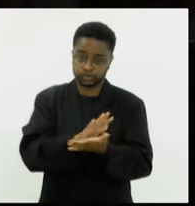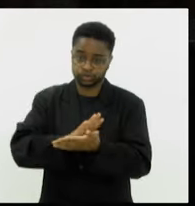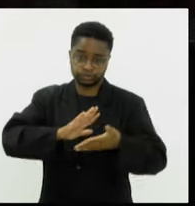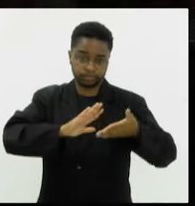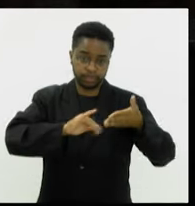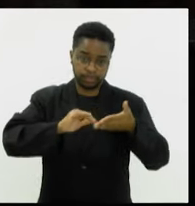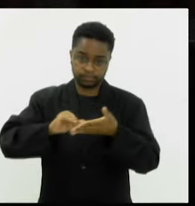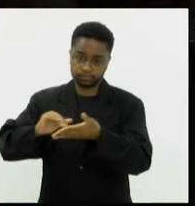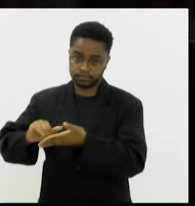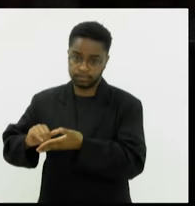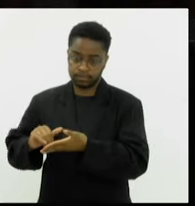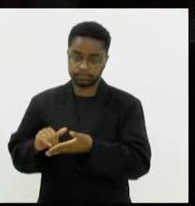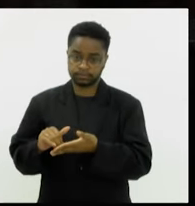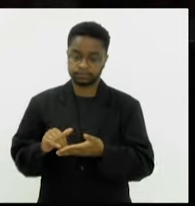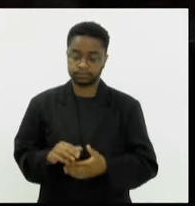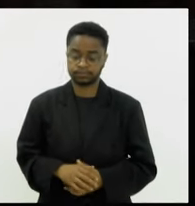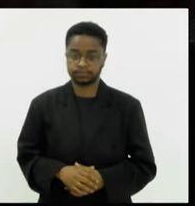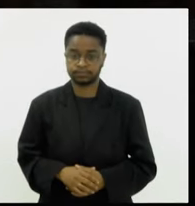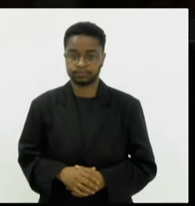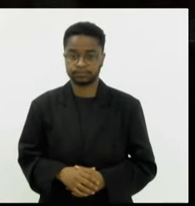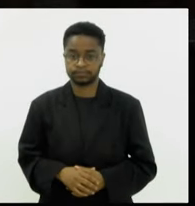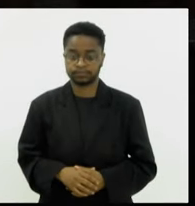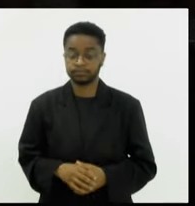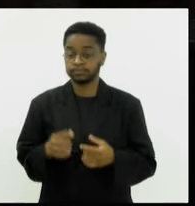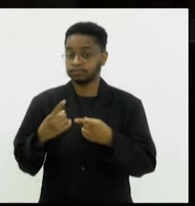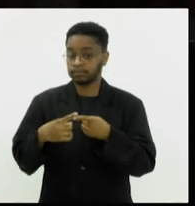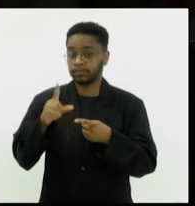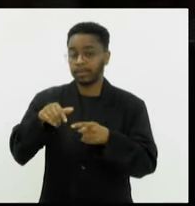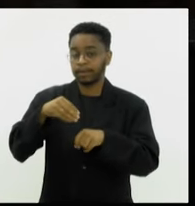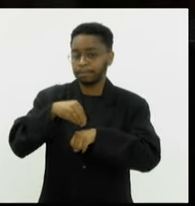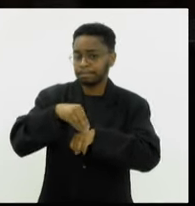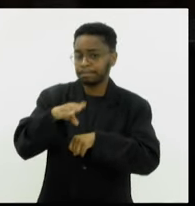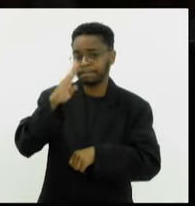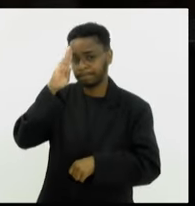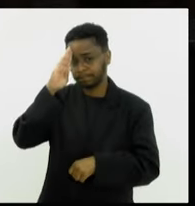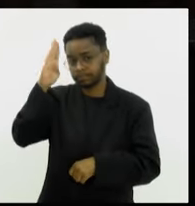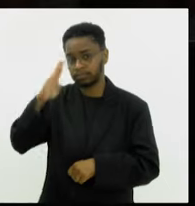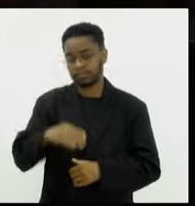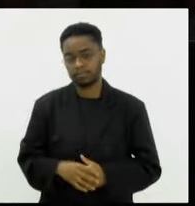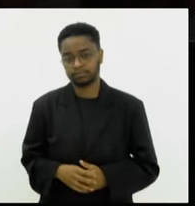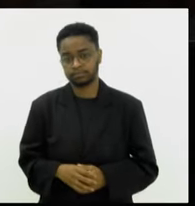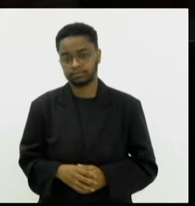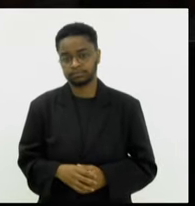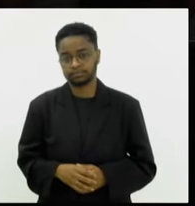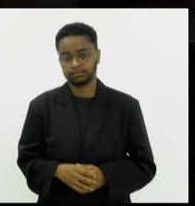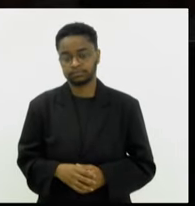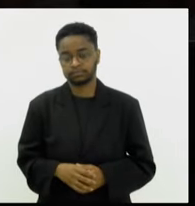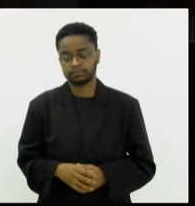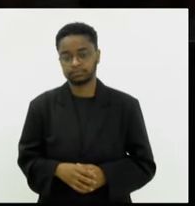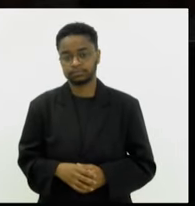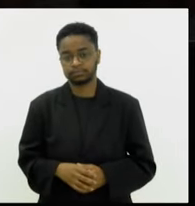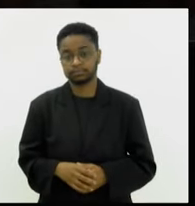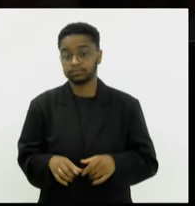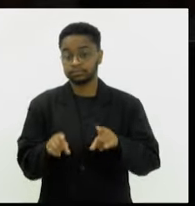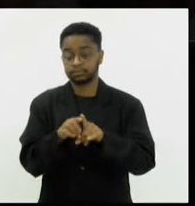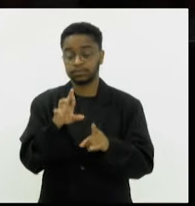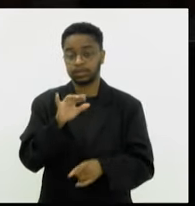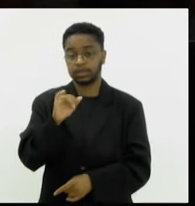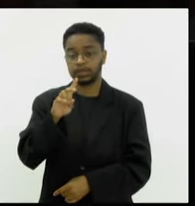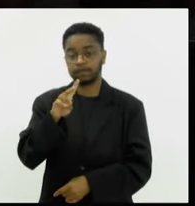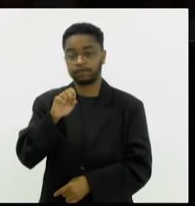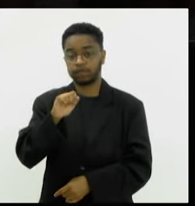processo. Era essa a mensagem principal que deixou, inclusive, Rivaldo